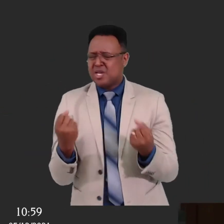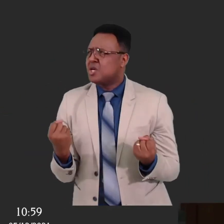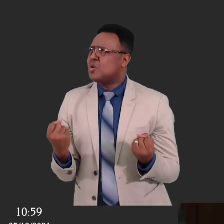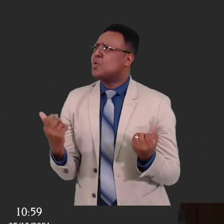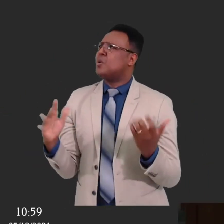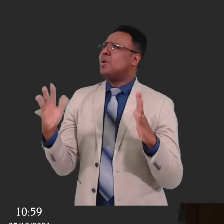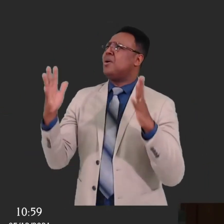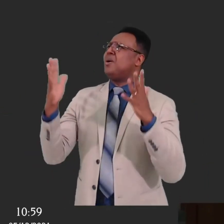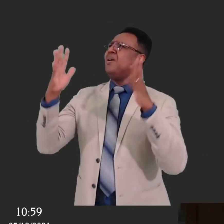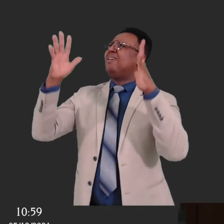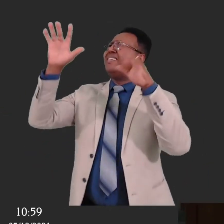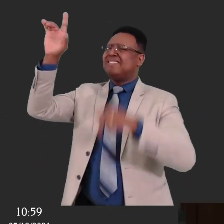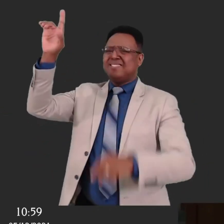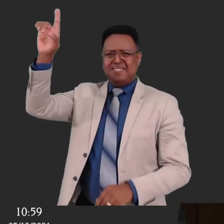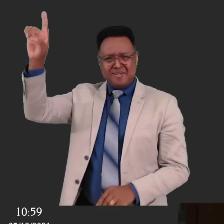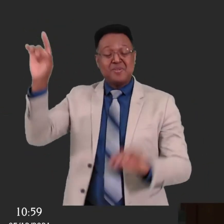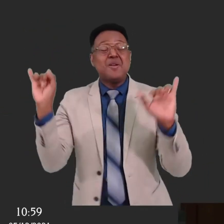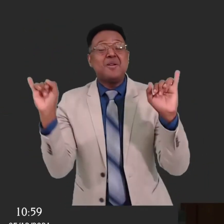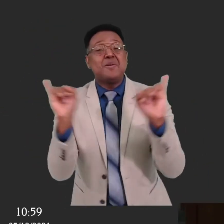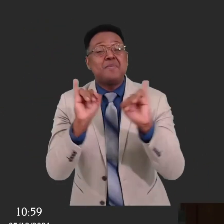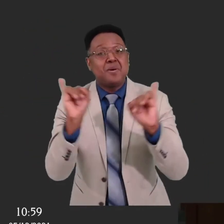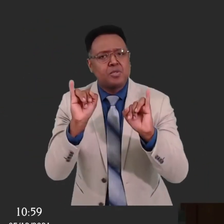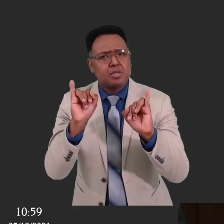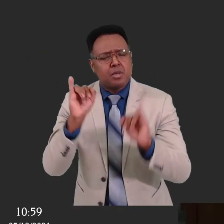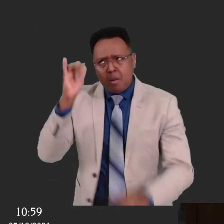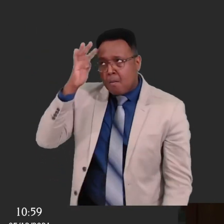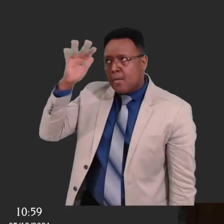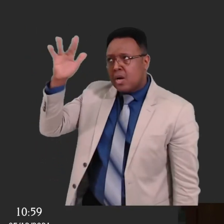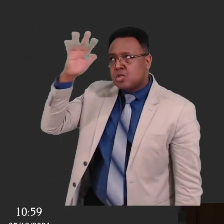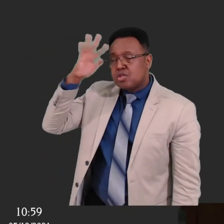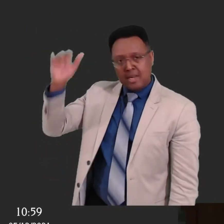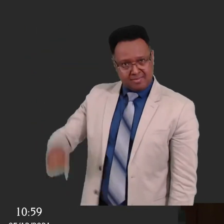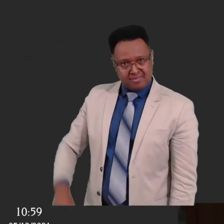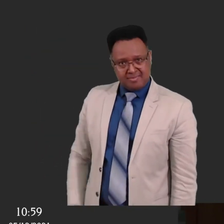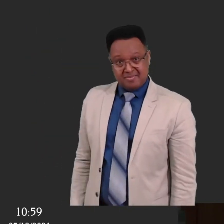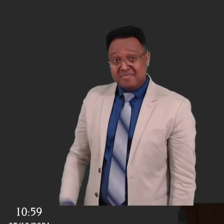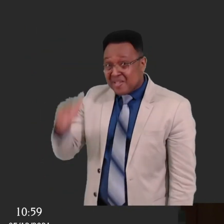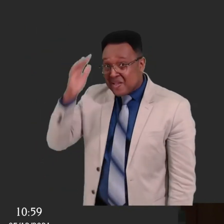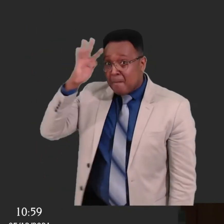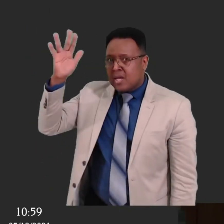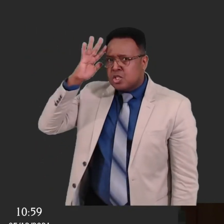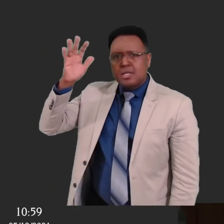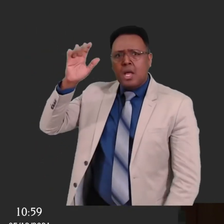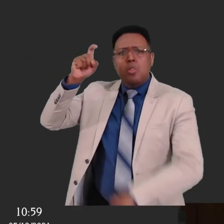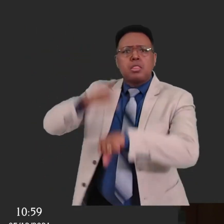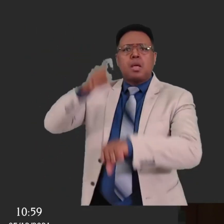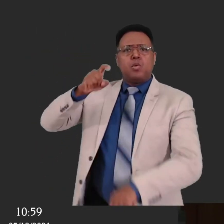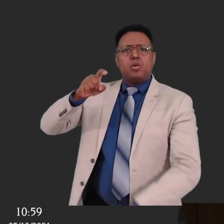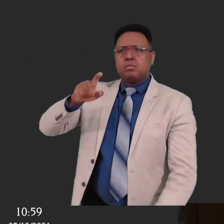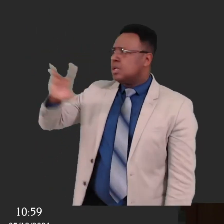Glória ao nome do Senhor. Imagine, irmãos, quando o Senhor vem buscar a pessoa, chegou a hora de